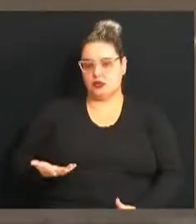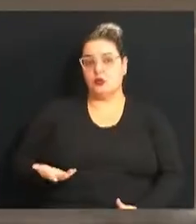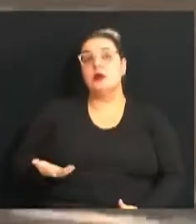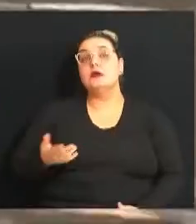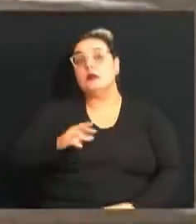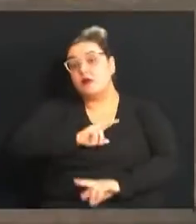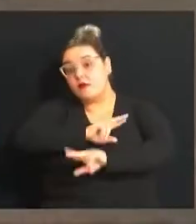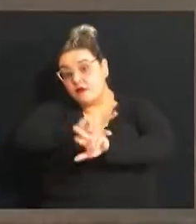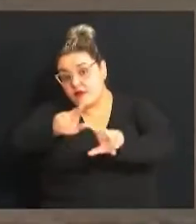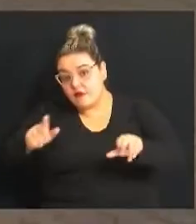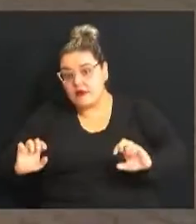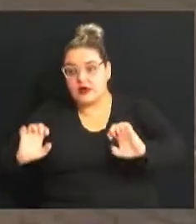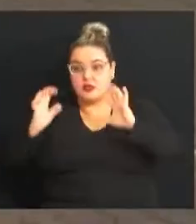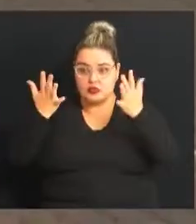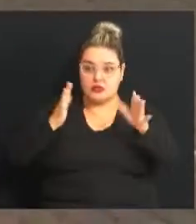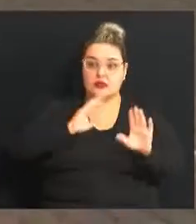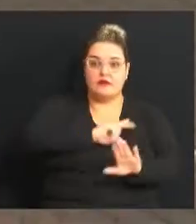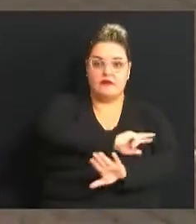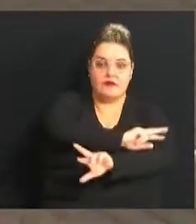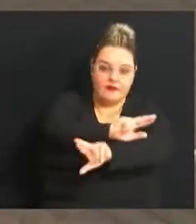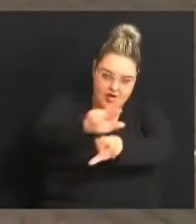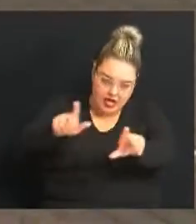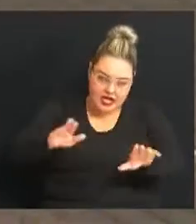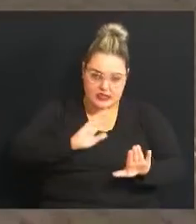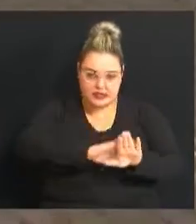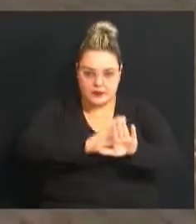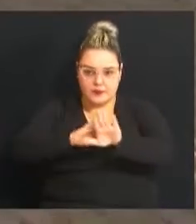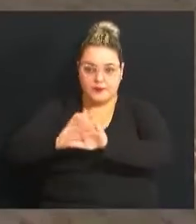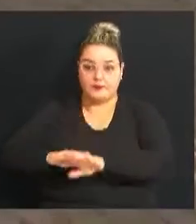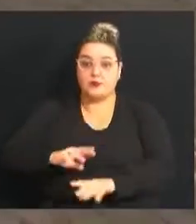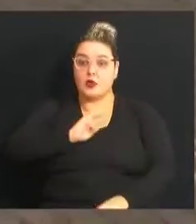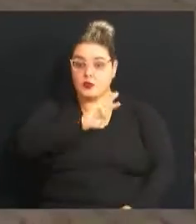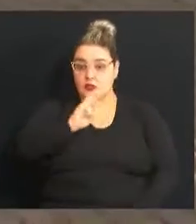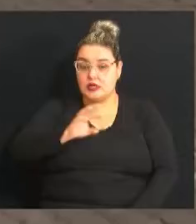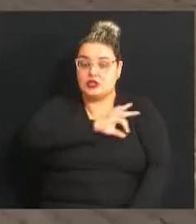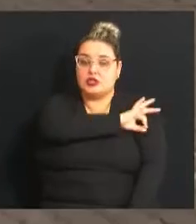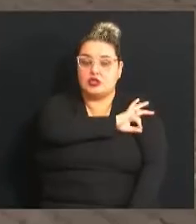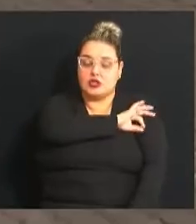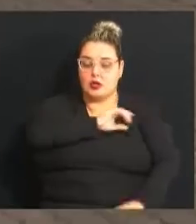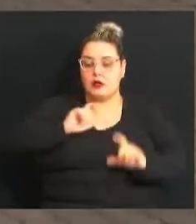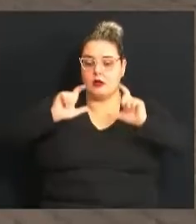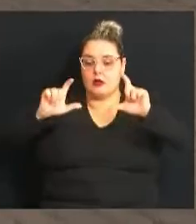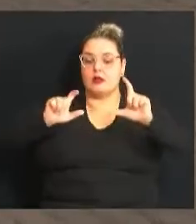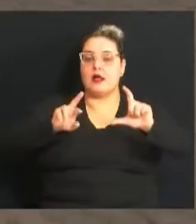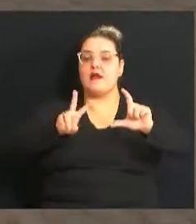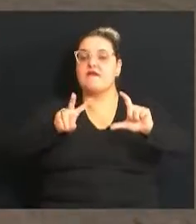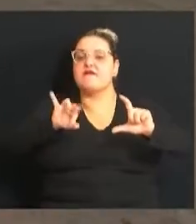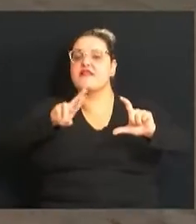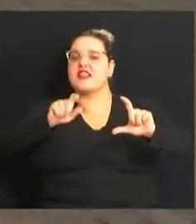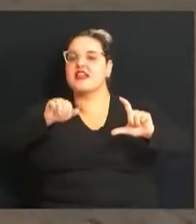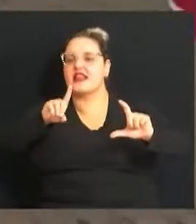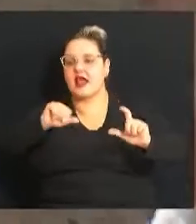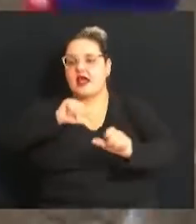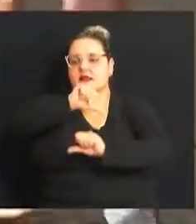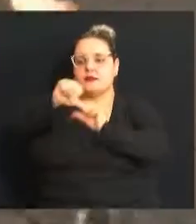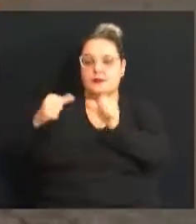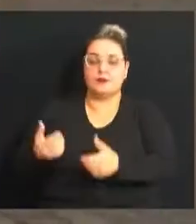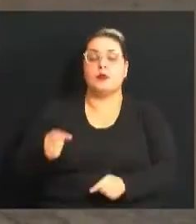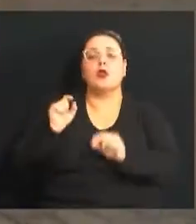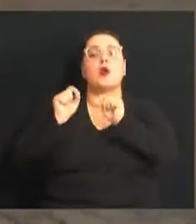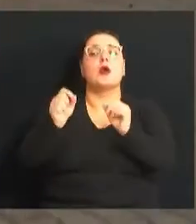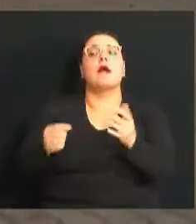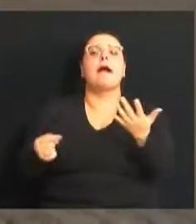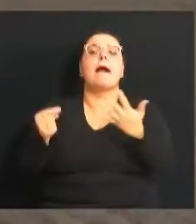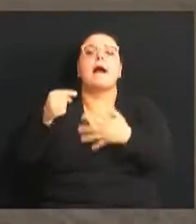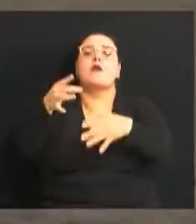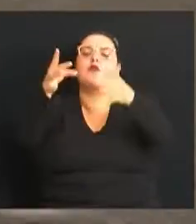eventos e muitas ações, a gente colocou no portal da prefeitura, naquele super banner da virada, qual que é a especificação de cada evento.